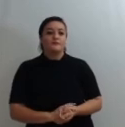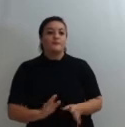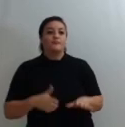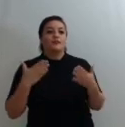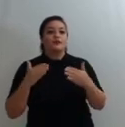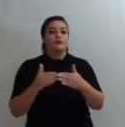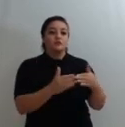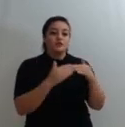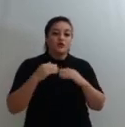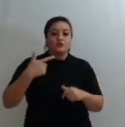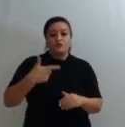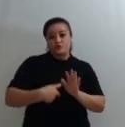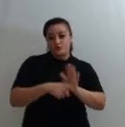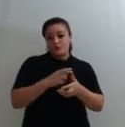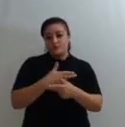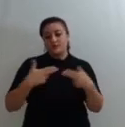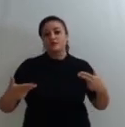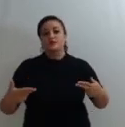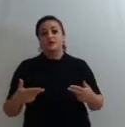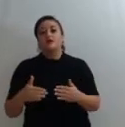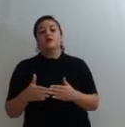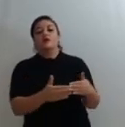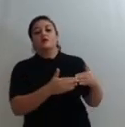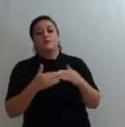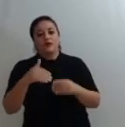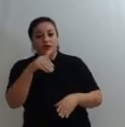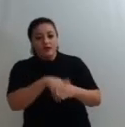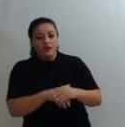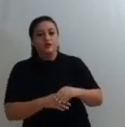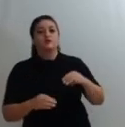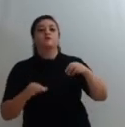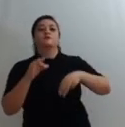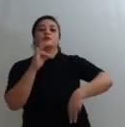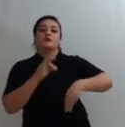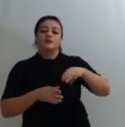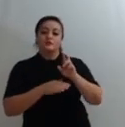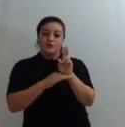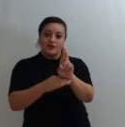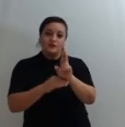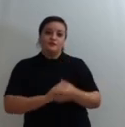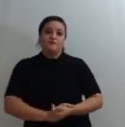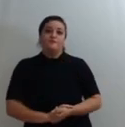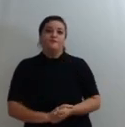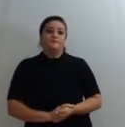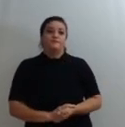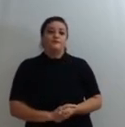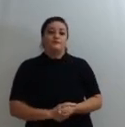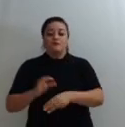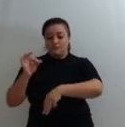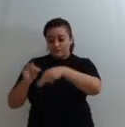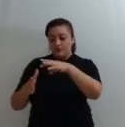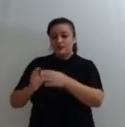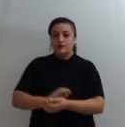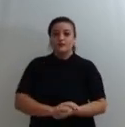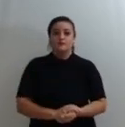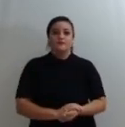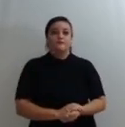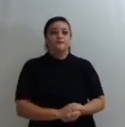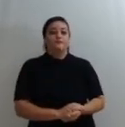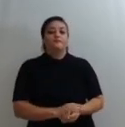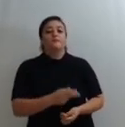dois precedentes, eu estou acompanhando o voto do eminente relator. Ministro Sebastião. Senhor